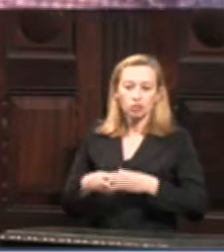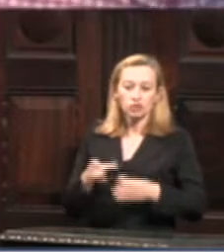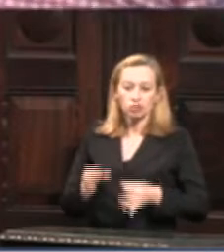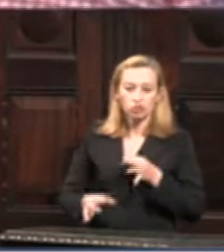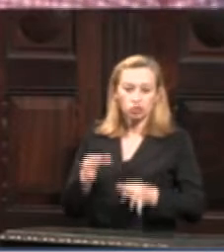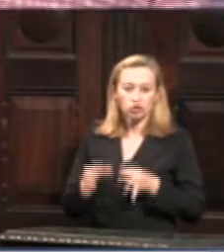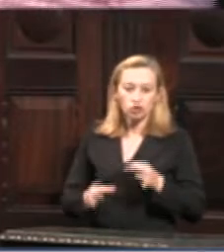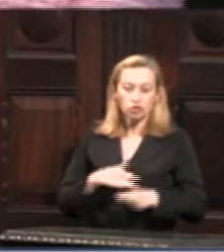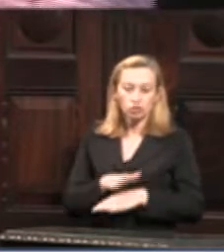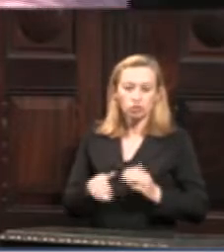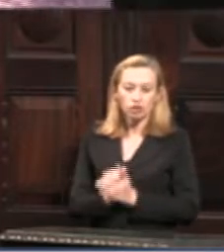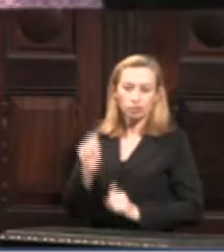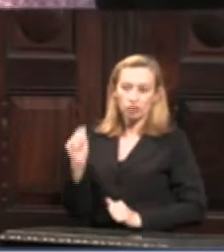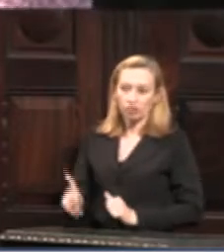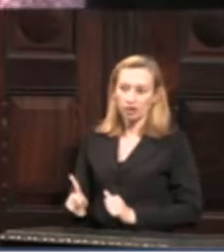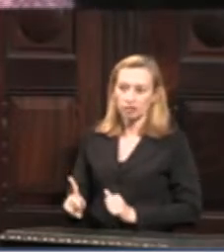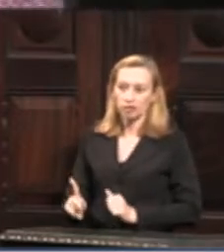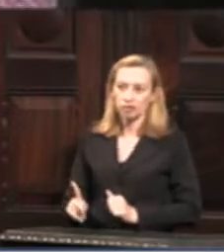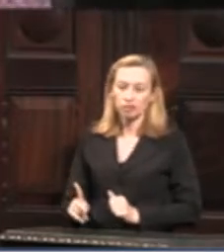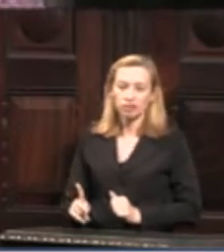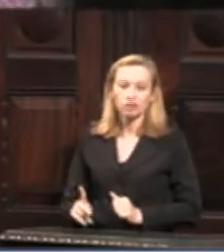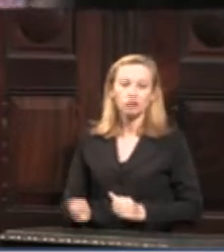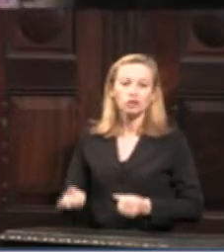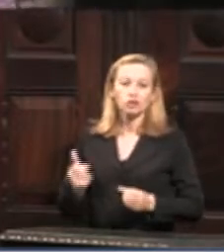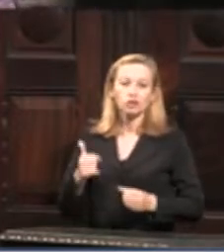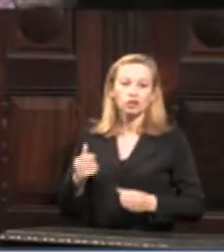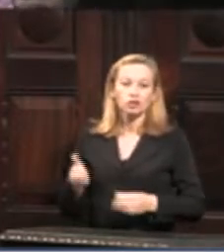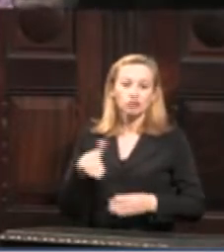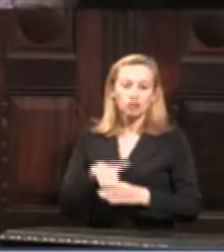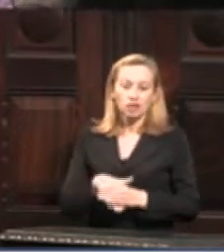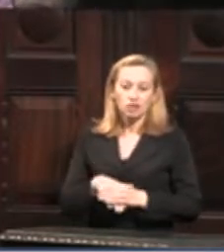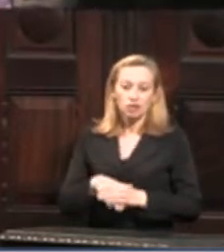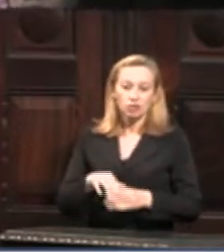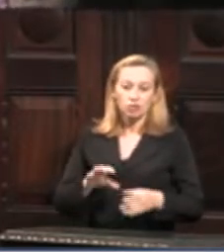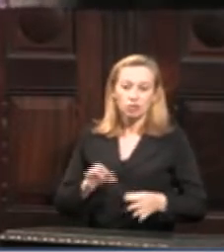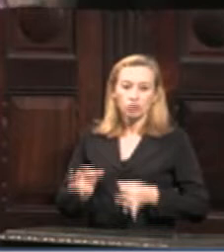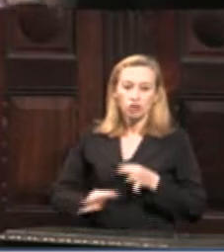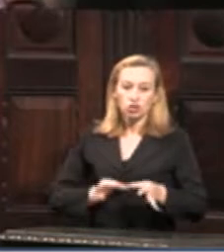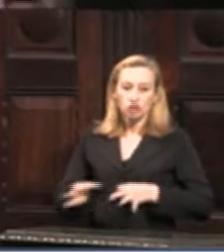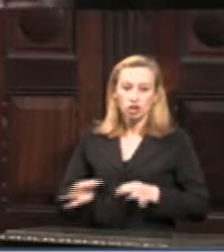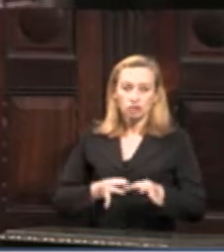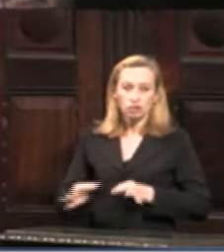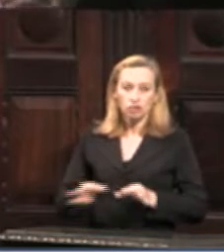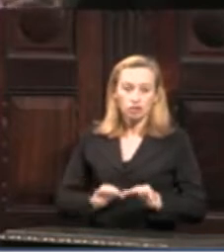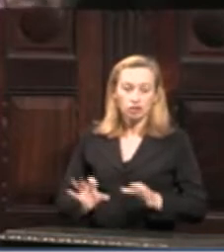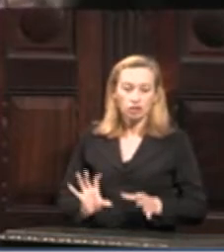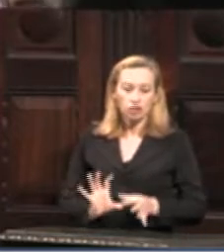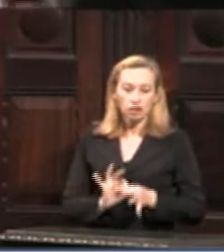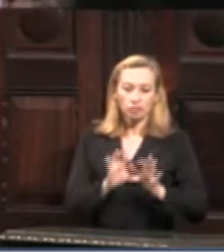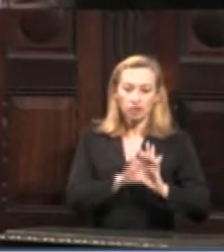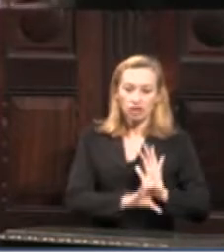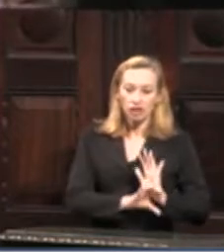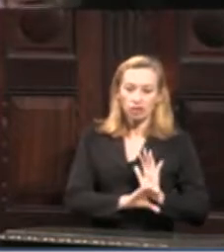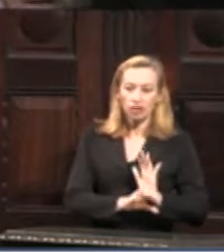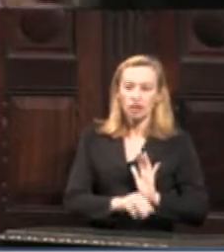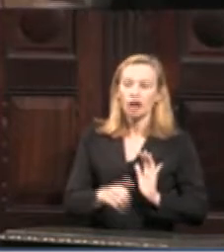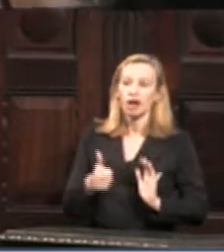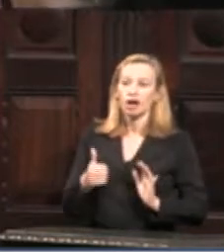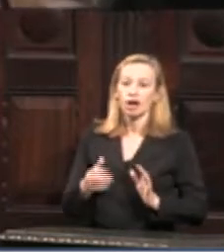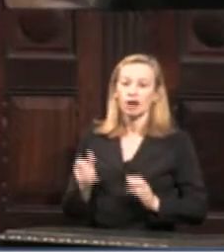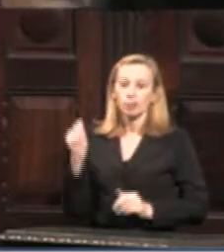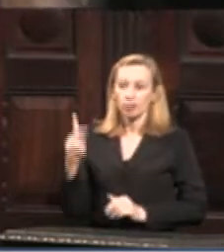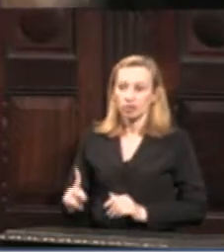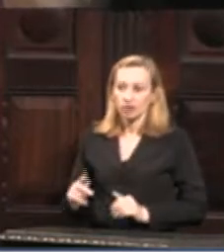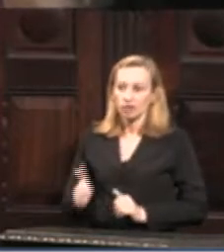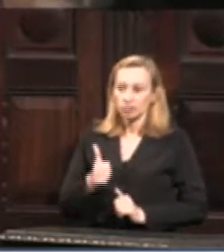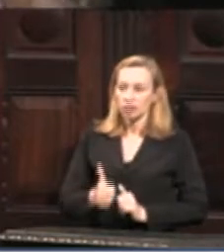Justiça. Senhores que aprovam nesse estão aprovado. Em votação, projeto assim emendado. Senhores que aprovam nesse estão aprovado em primeira, vai a